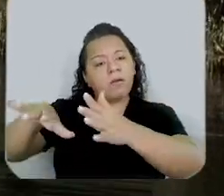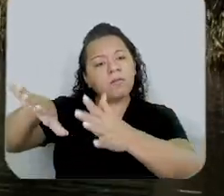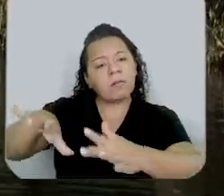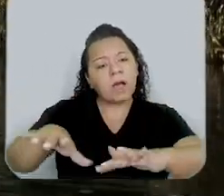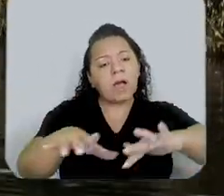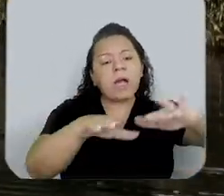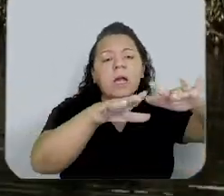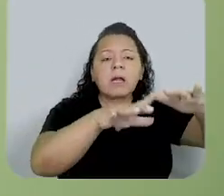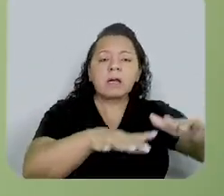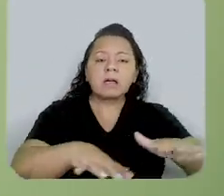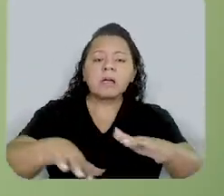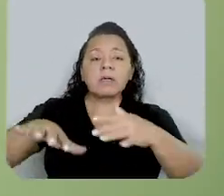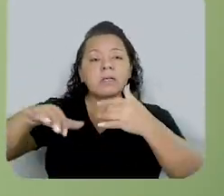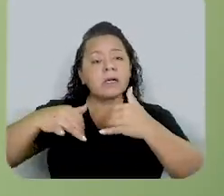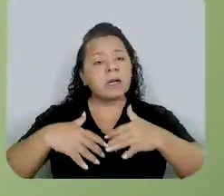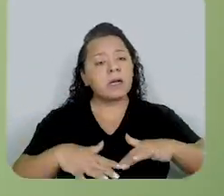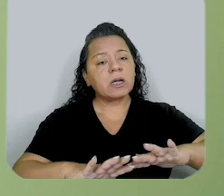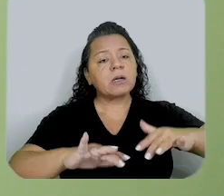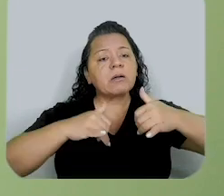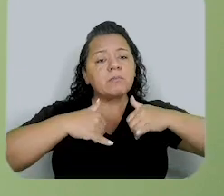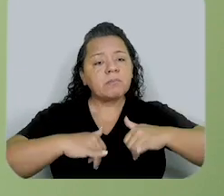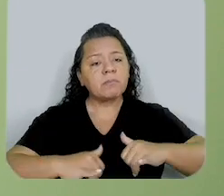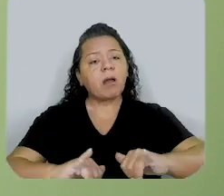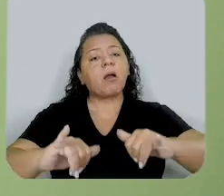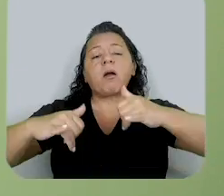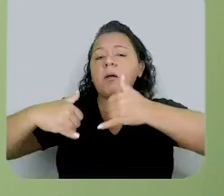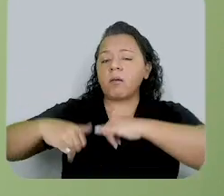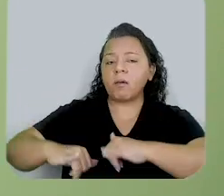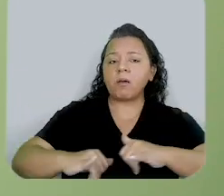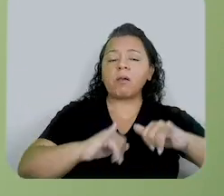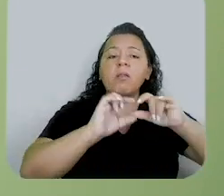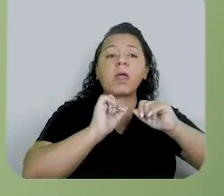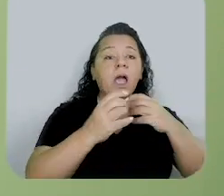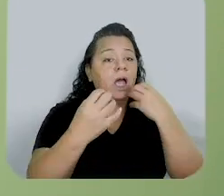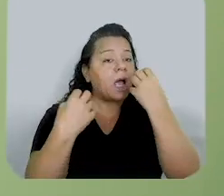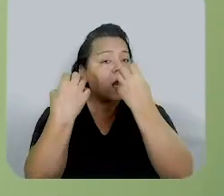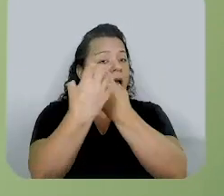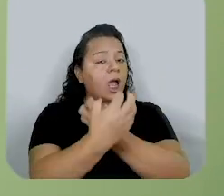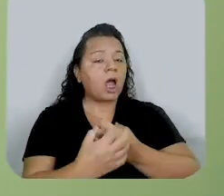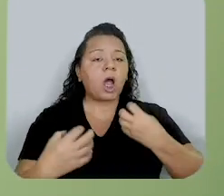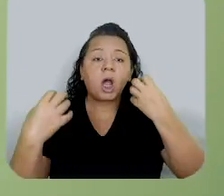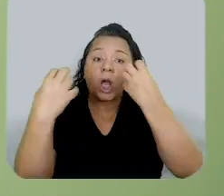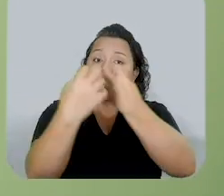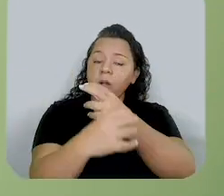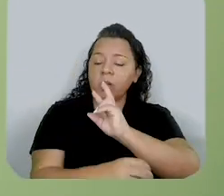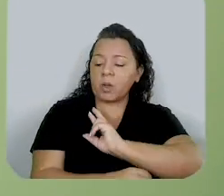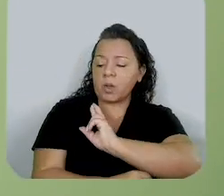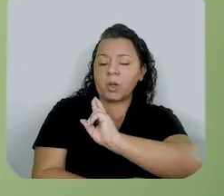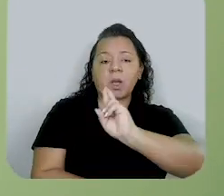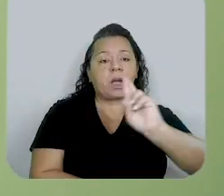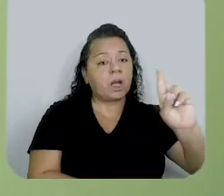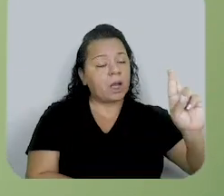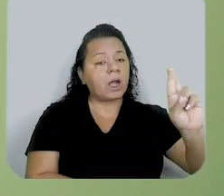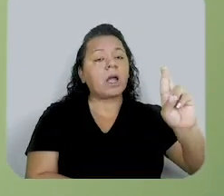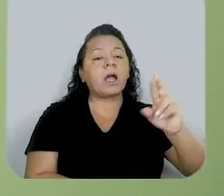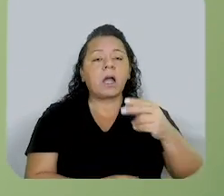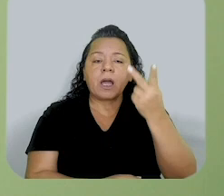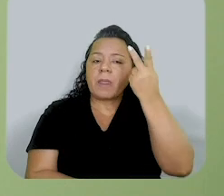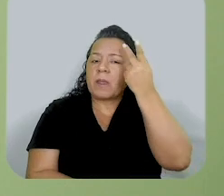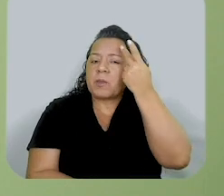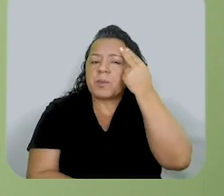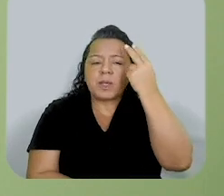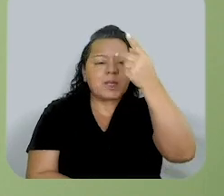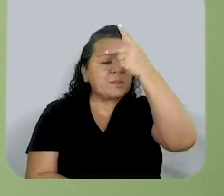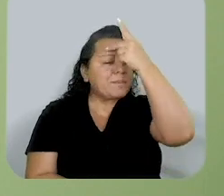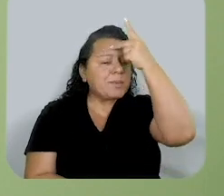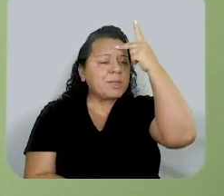através dos remos, dos cânticos religiosos, que aí, naturalmente, essas pessoas, muitas sentem